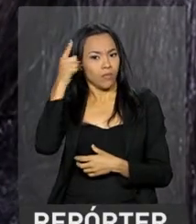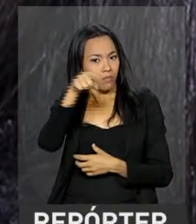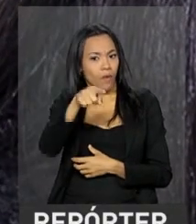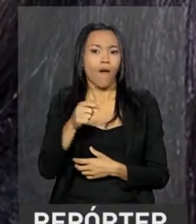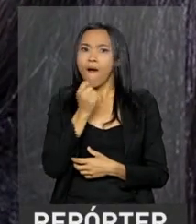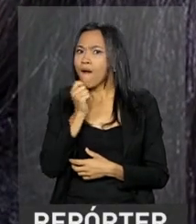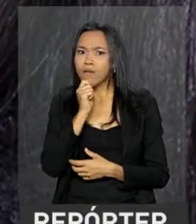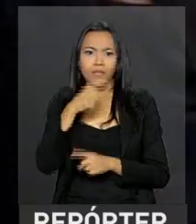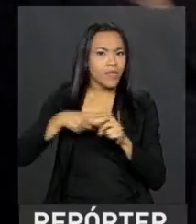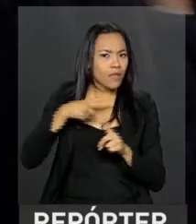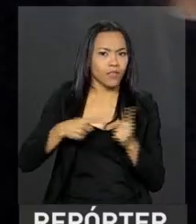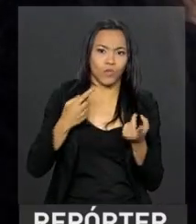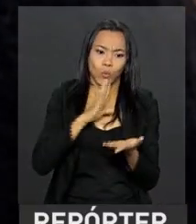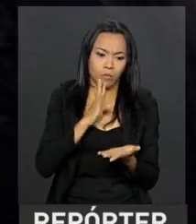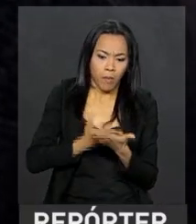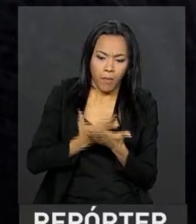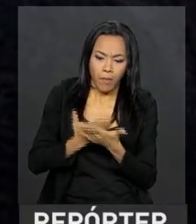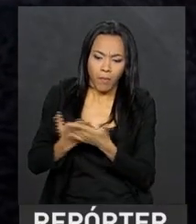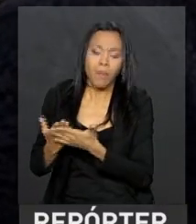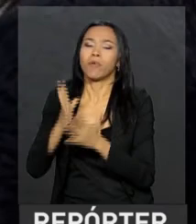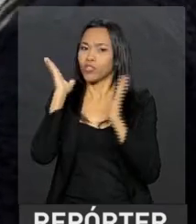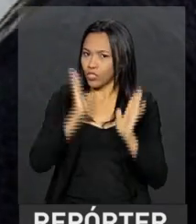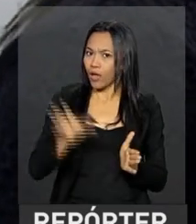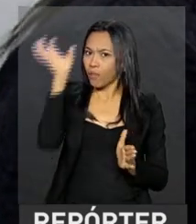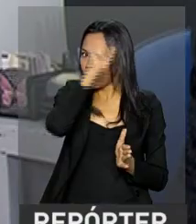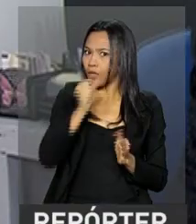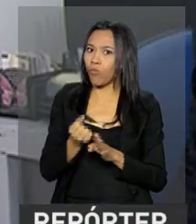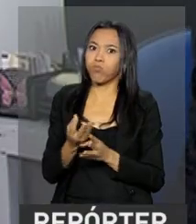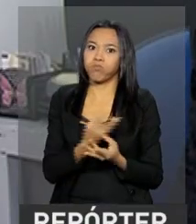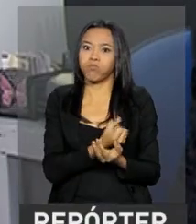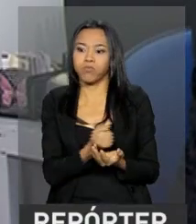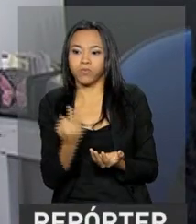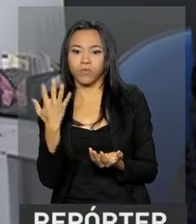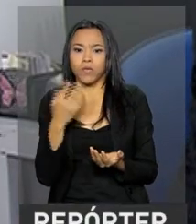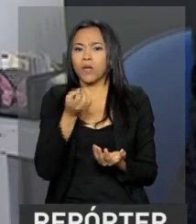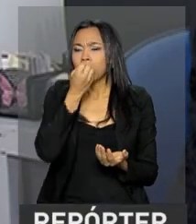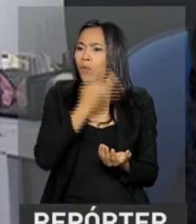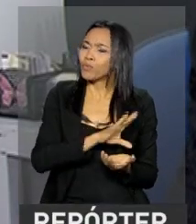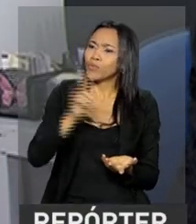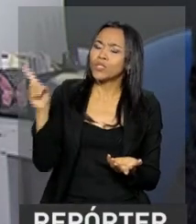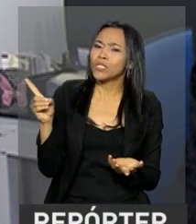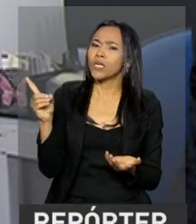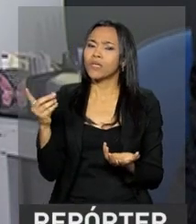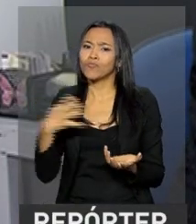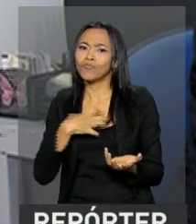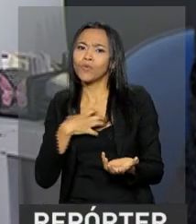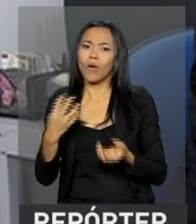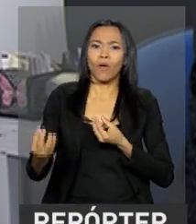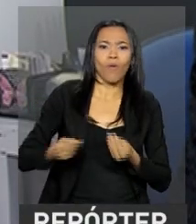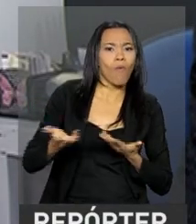chegou à metade do conteúdo mas disse que já aprendeu muito desde como dar um bom dia há como fazer é a